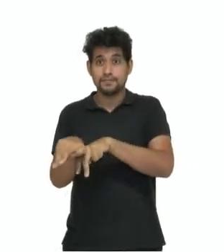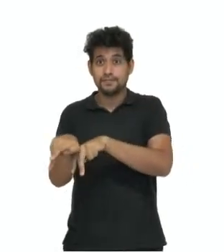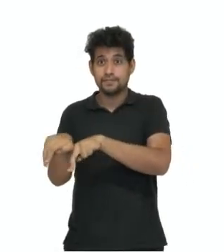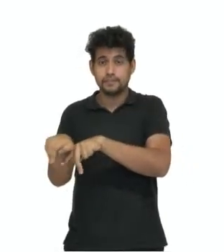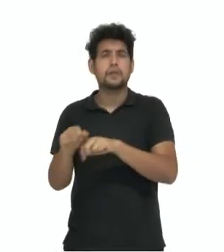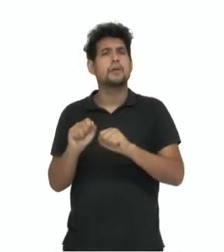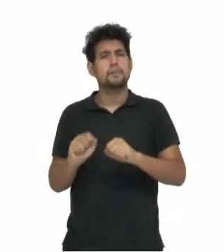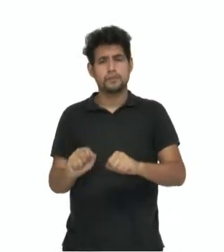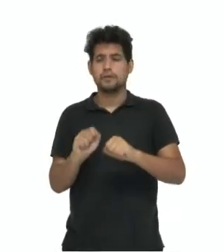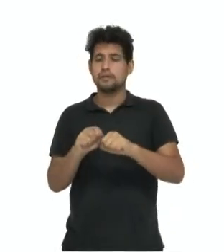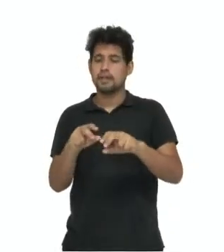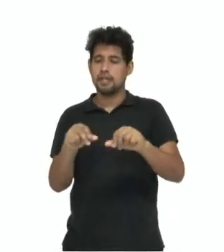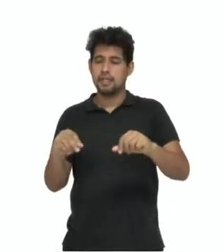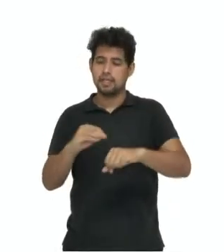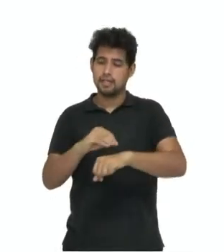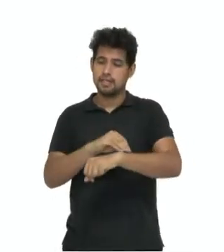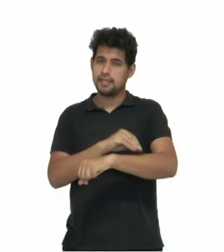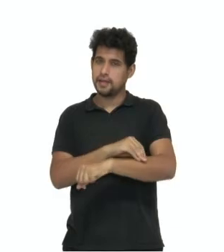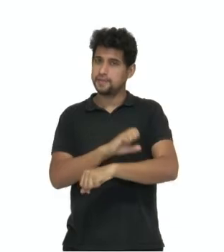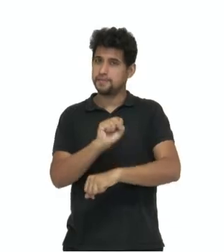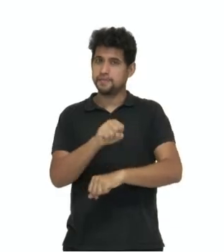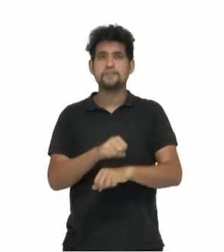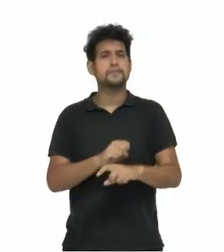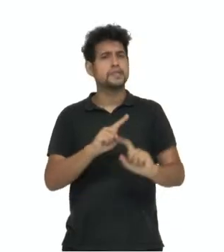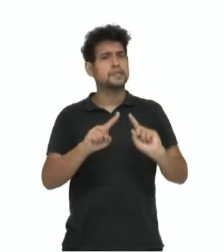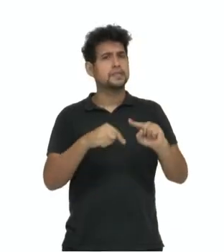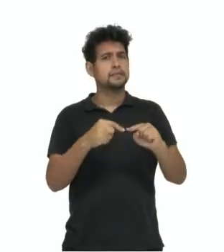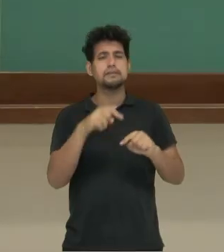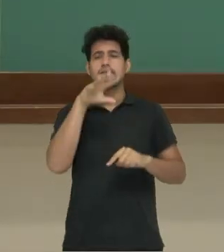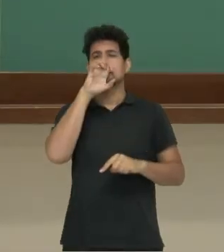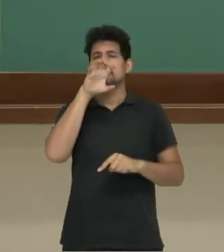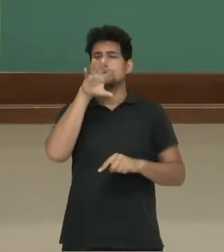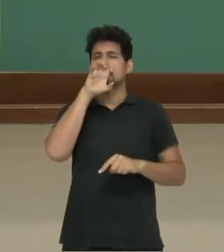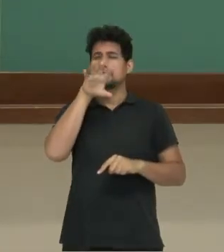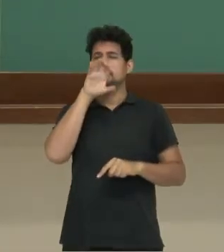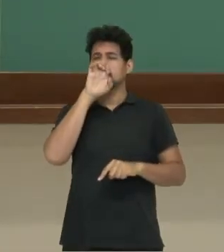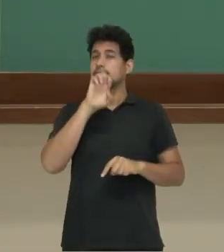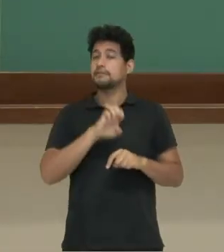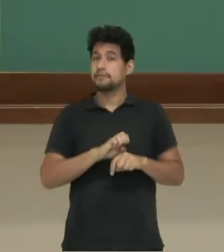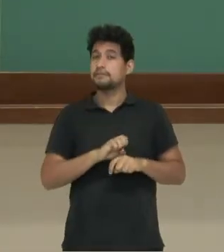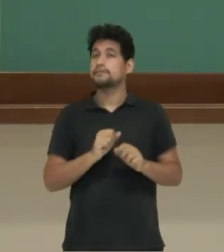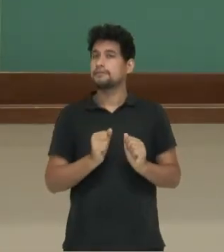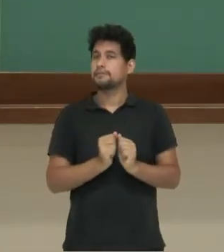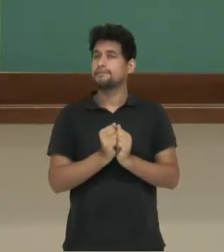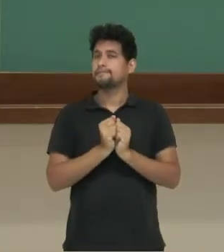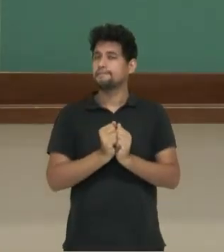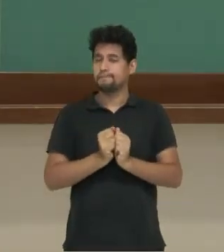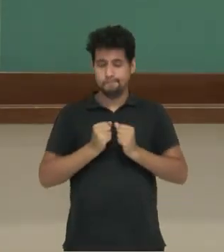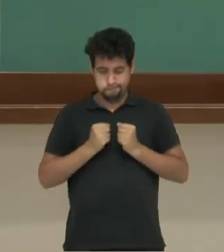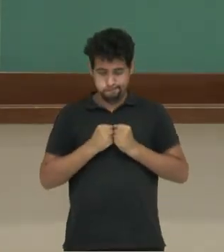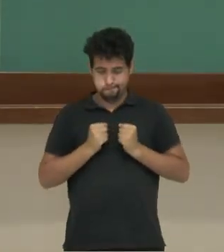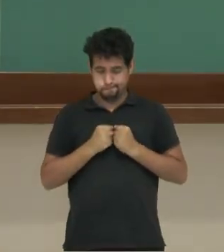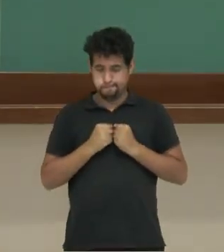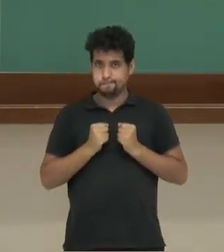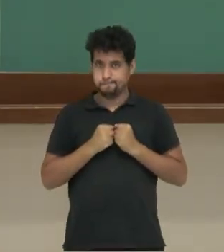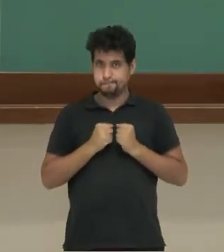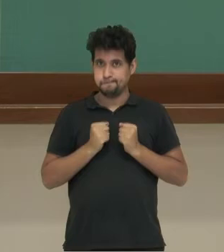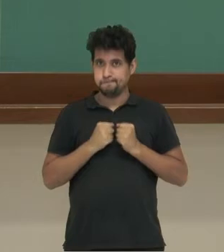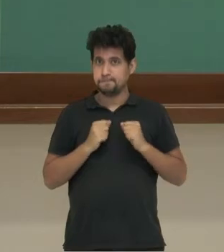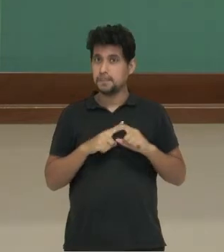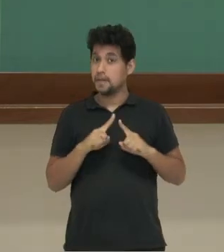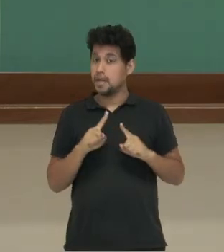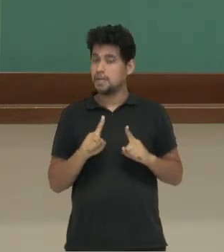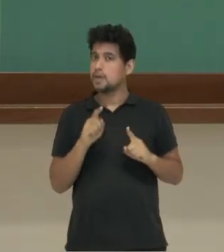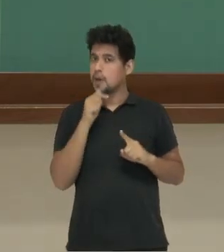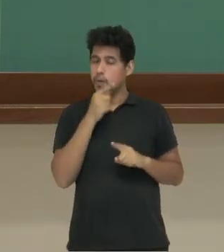apto para ir para o ambiente terrestre. E aí sim, a respiração vai ser cutânea e vai ser pulmonar. Enquanto ele é